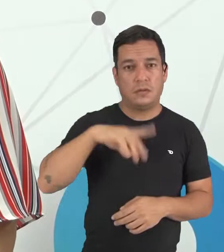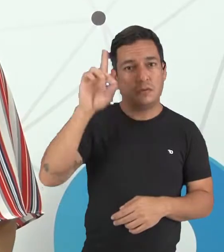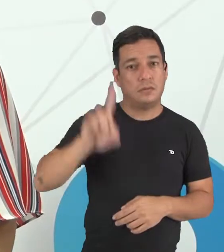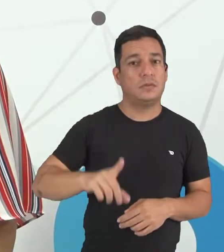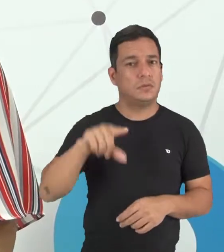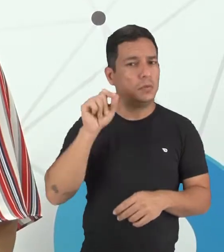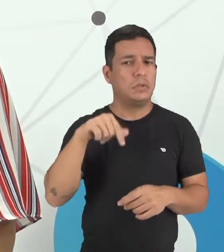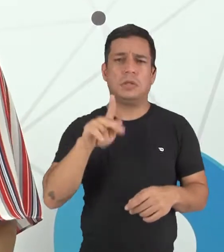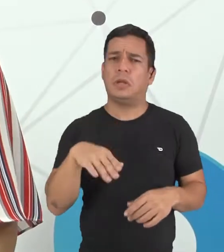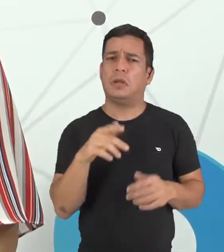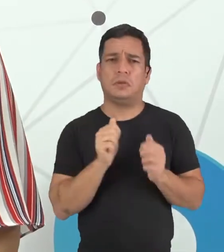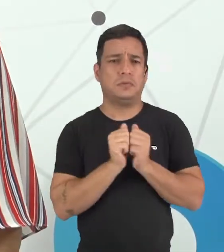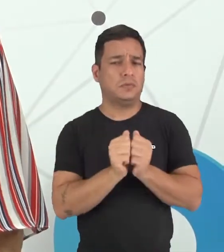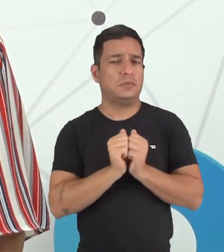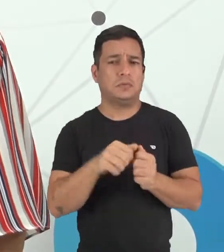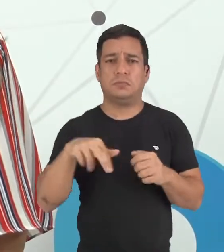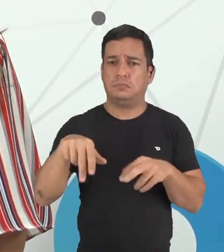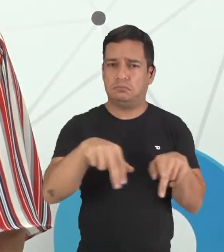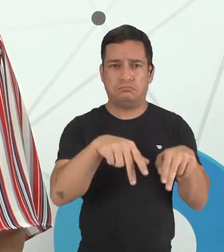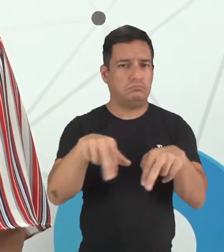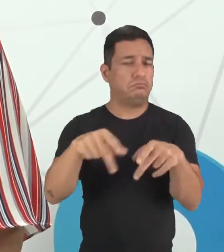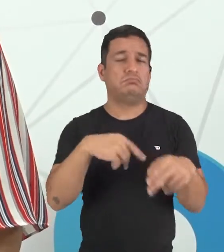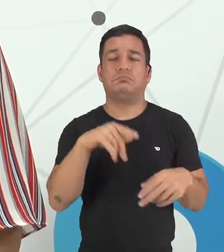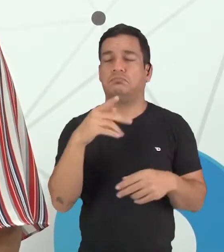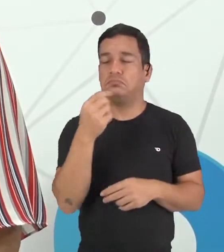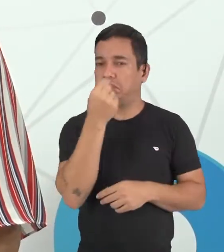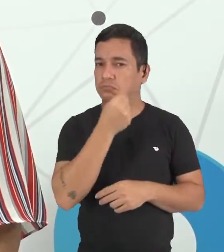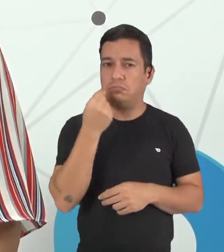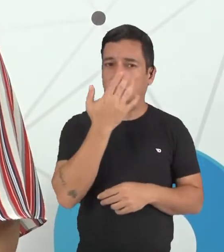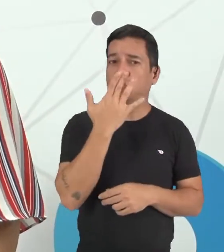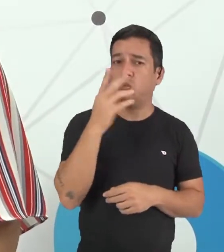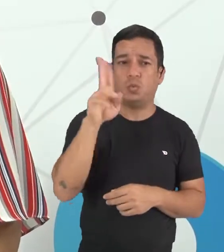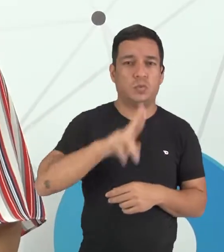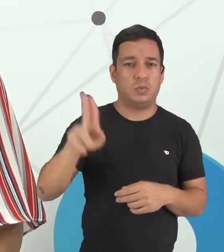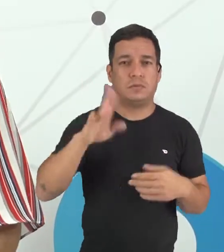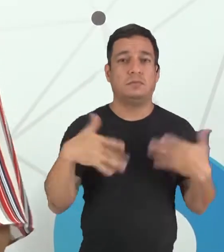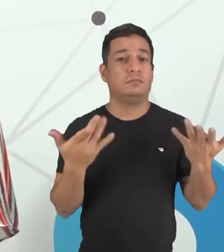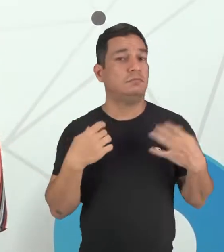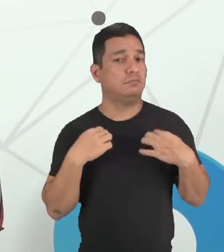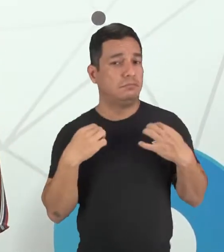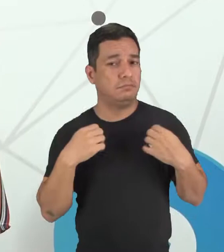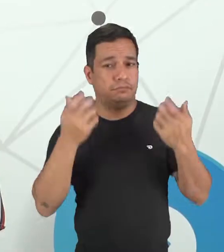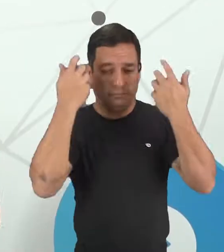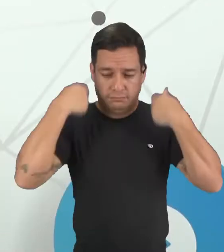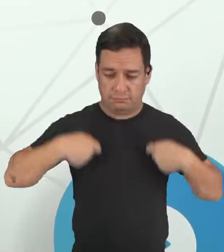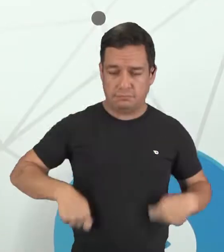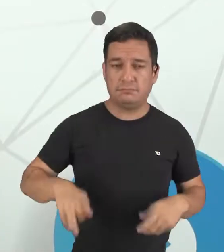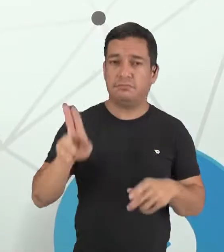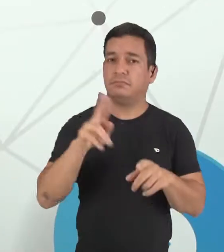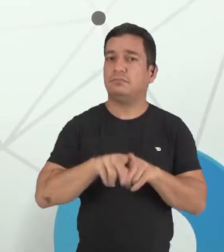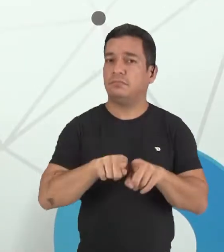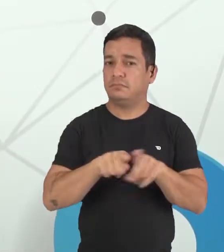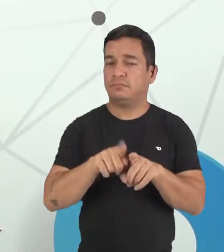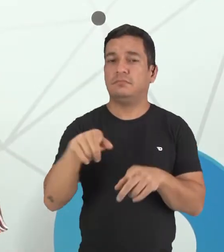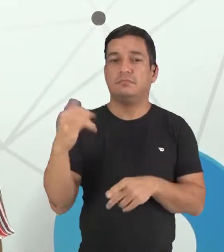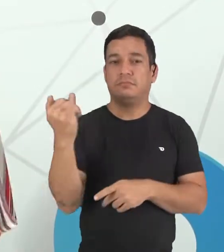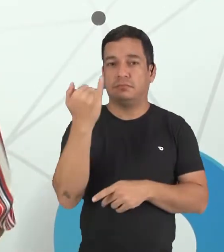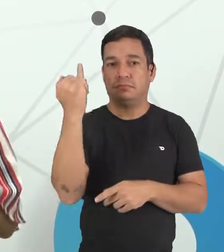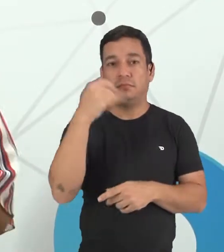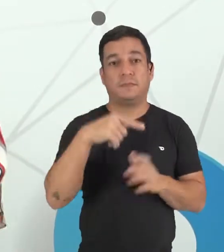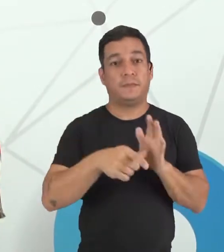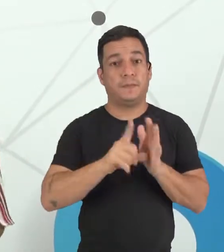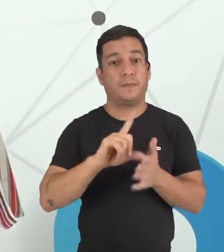nós vamos andar, com que batom nós podemos usar, qual roupa nós podemos vestir, e isso é muito